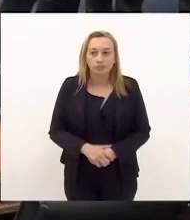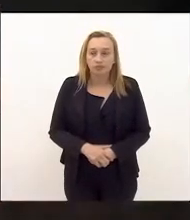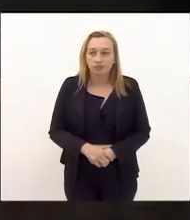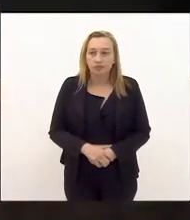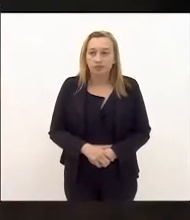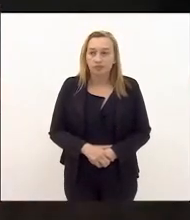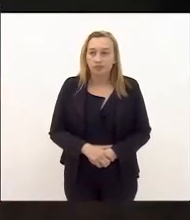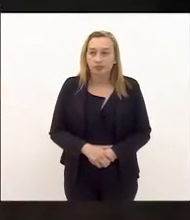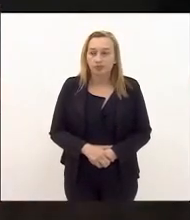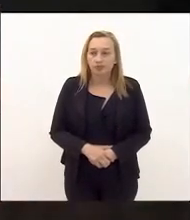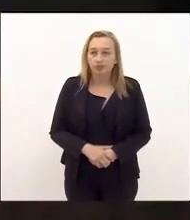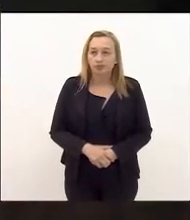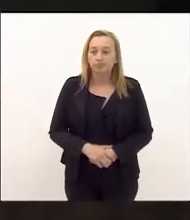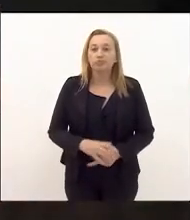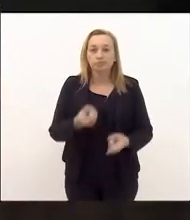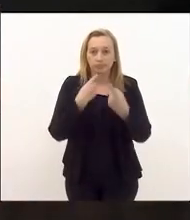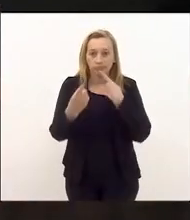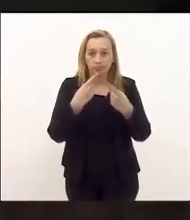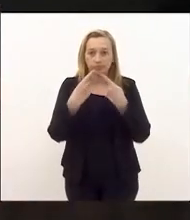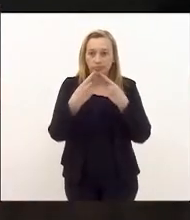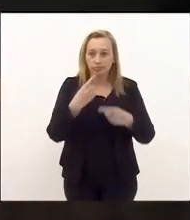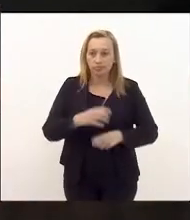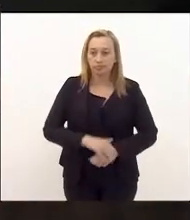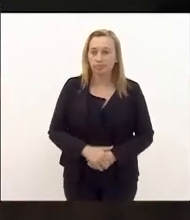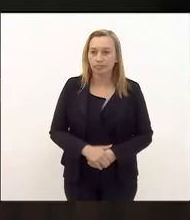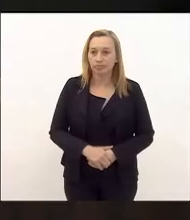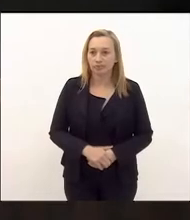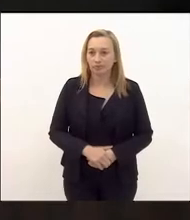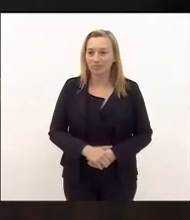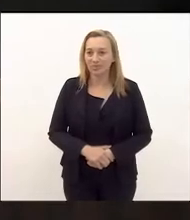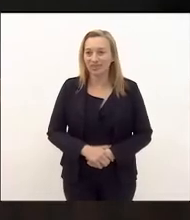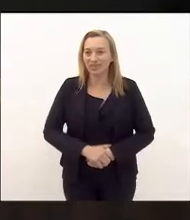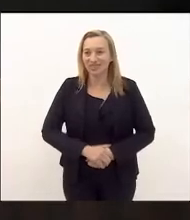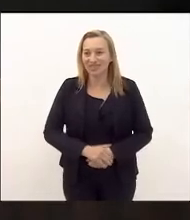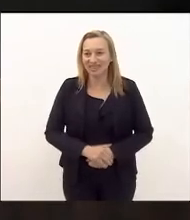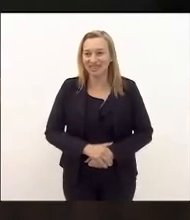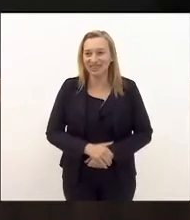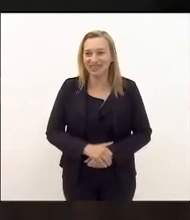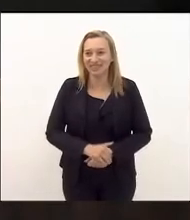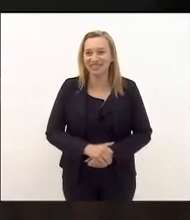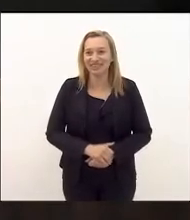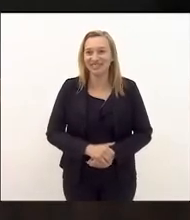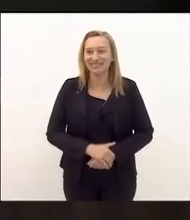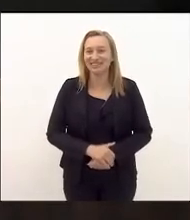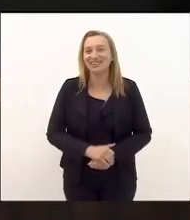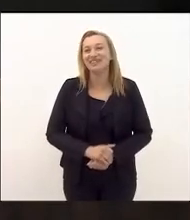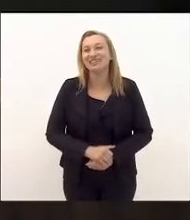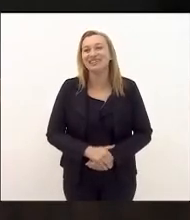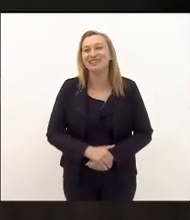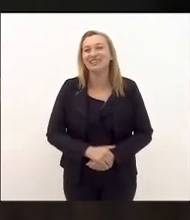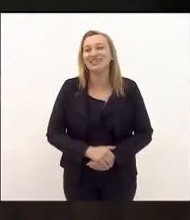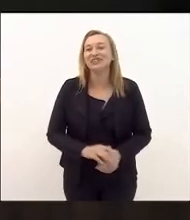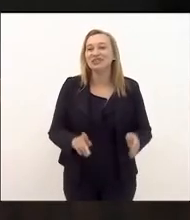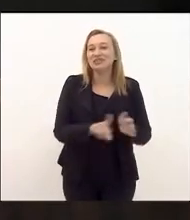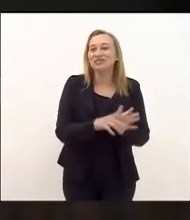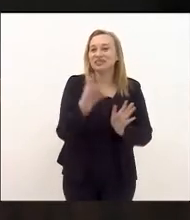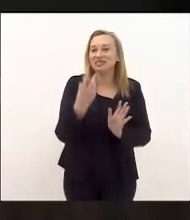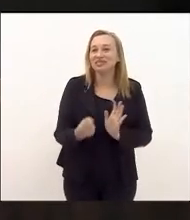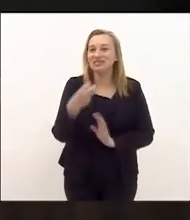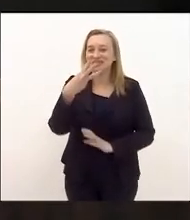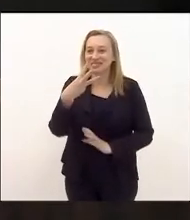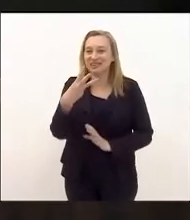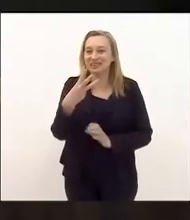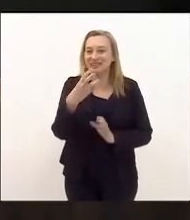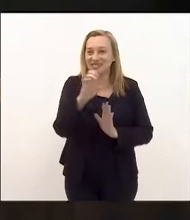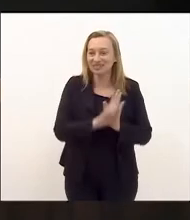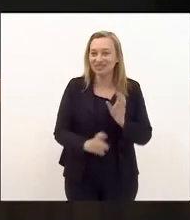Com os pareceres emitidos, em discussão. Não havendo quem queira discutir, encerrada a discussão, em vota. O projeto recebeu 3 emendas,